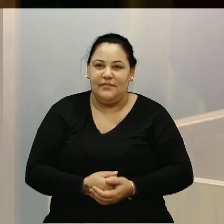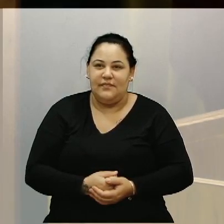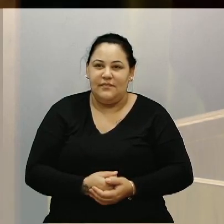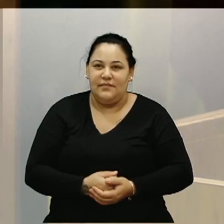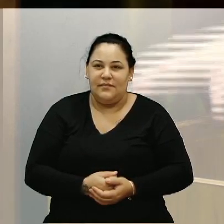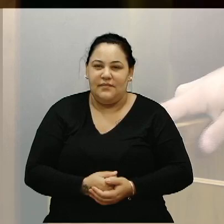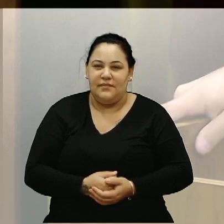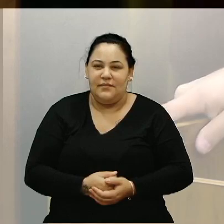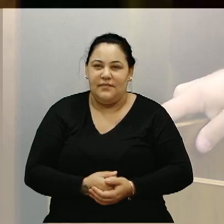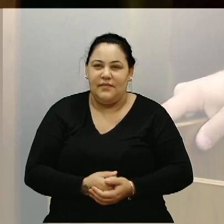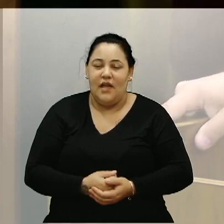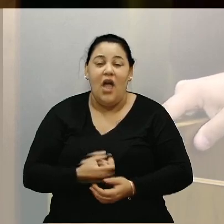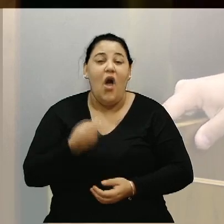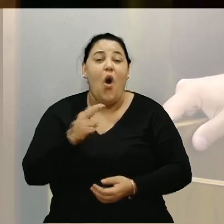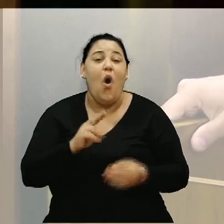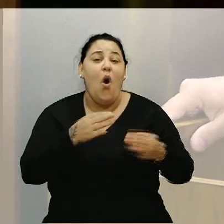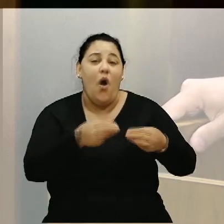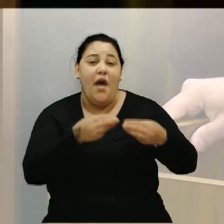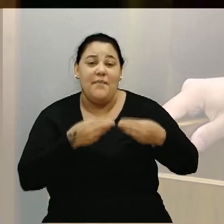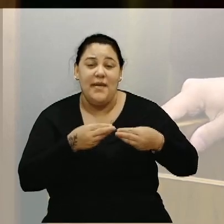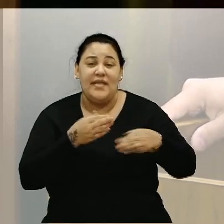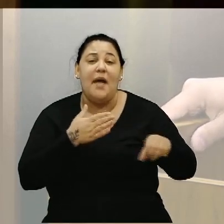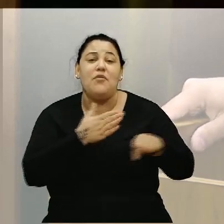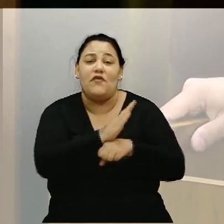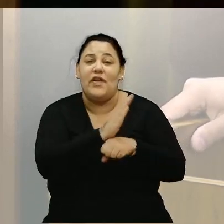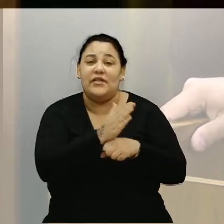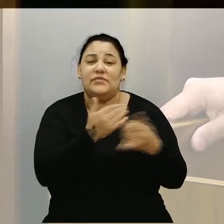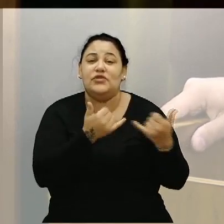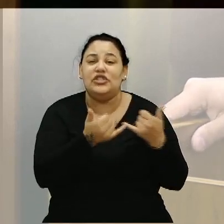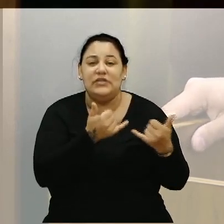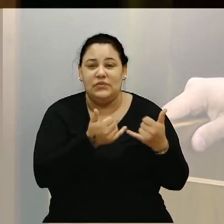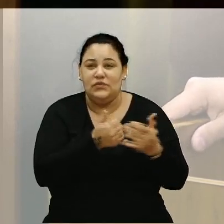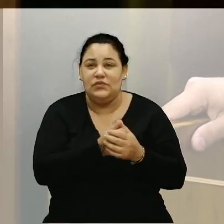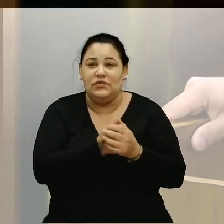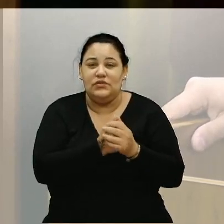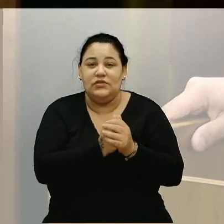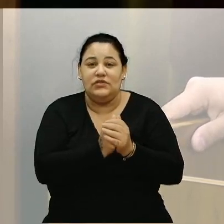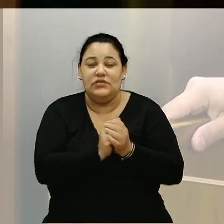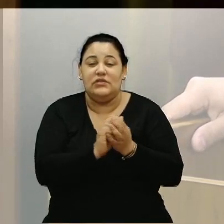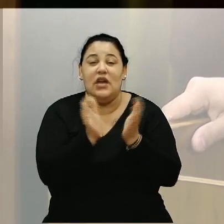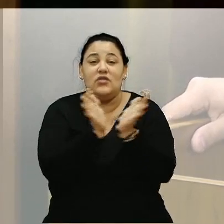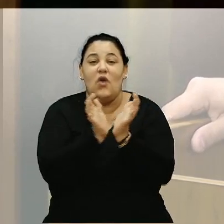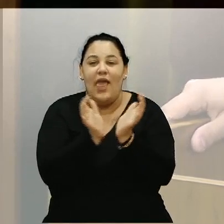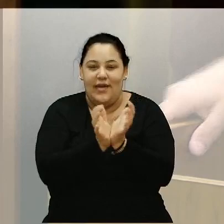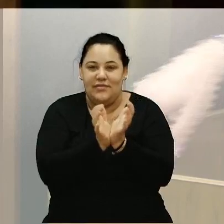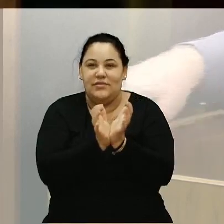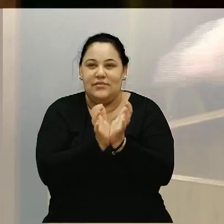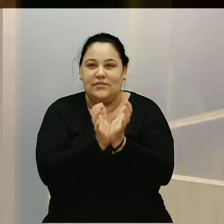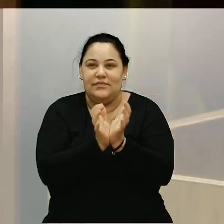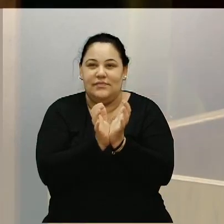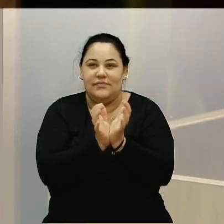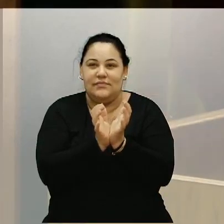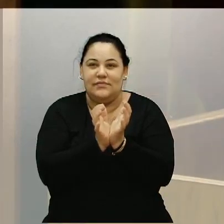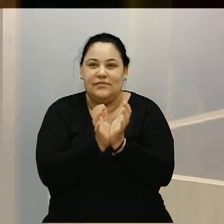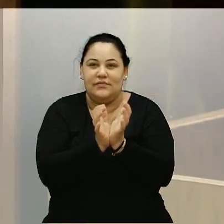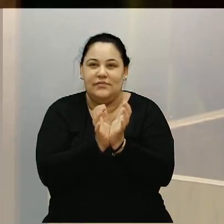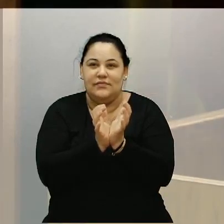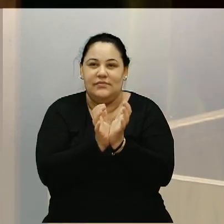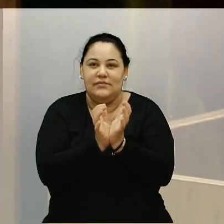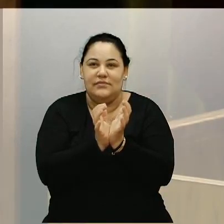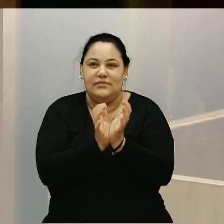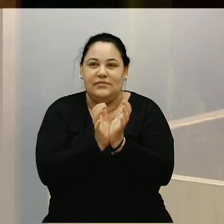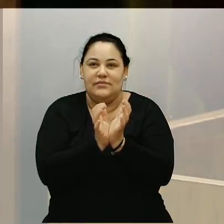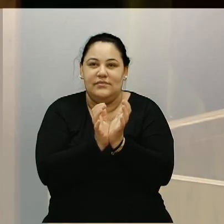Ou se a emenda fosse aprovada, aos colegas que são tão legalistas, ela seria derrubada pelo